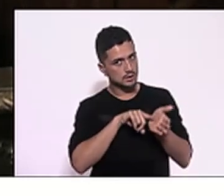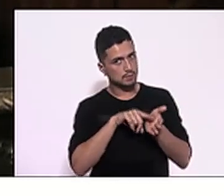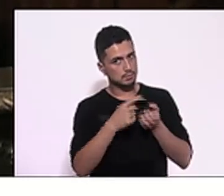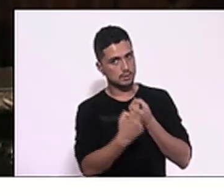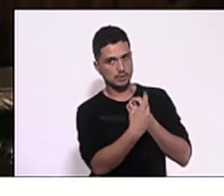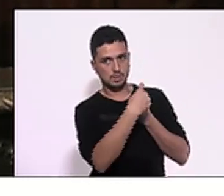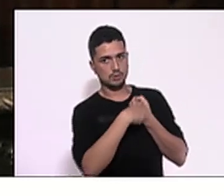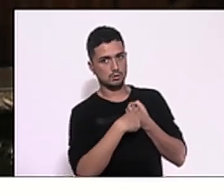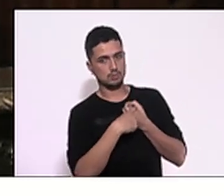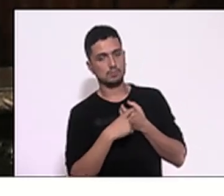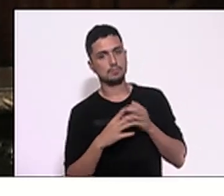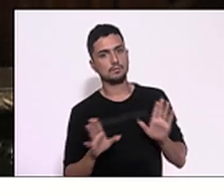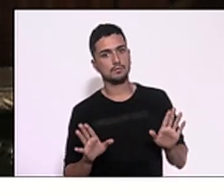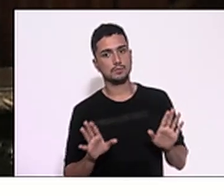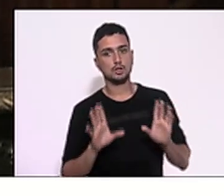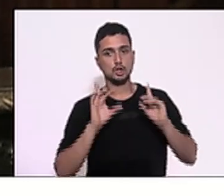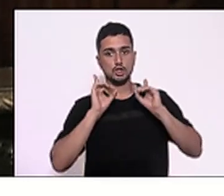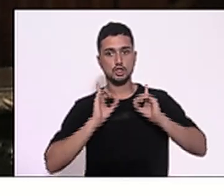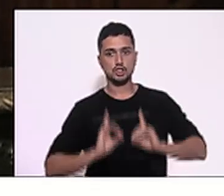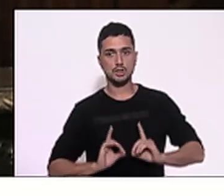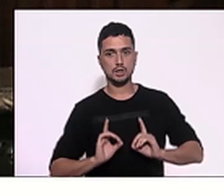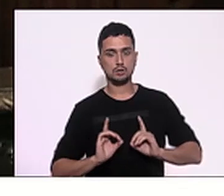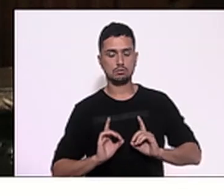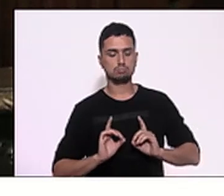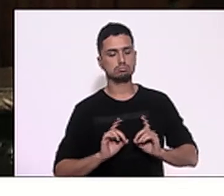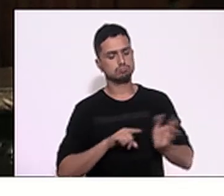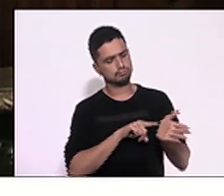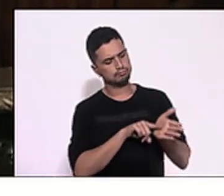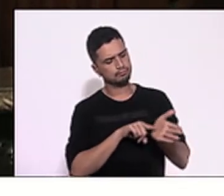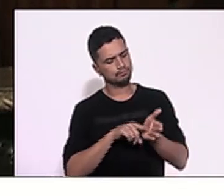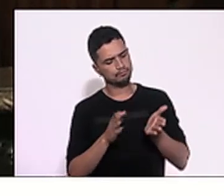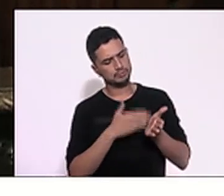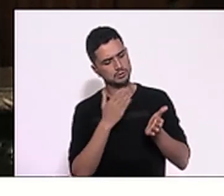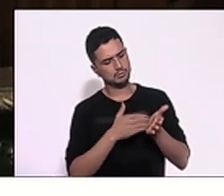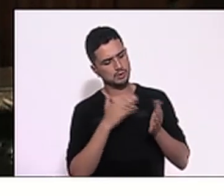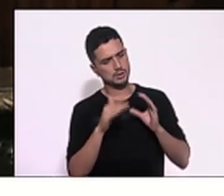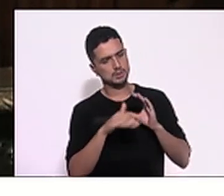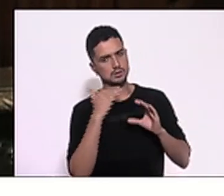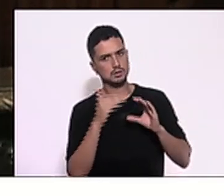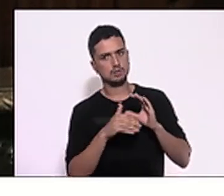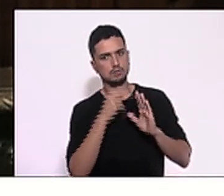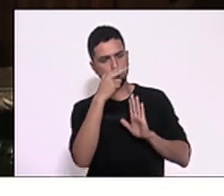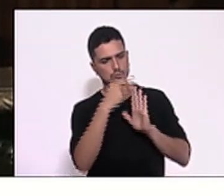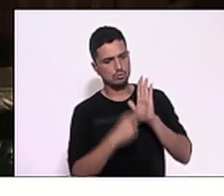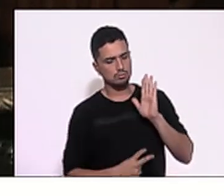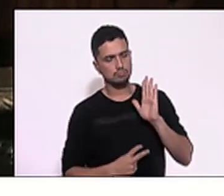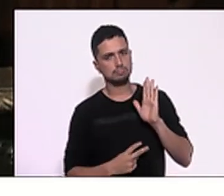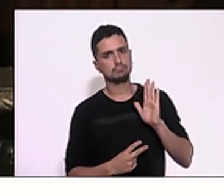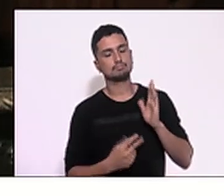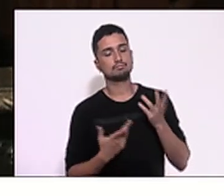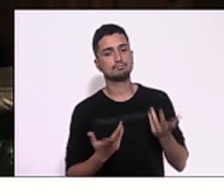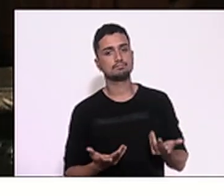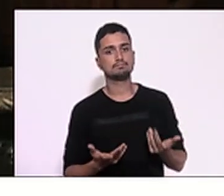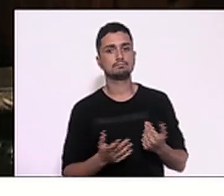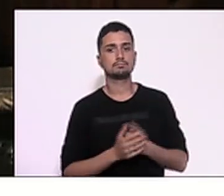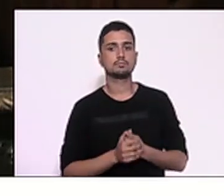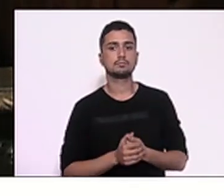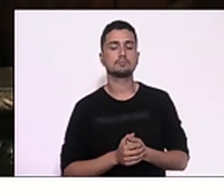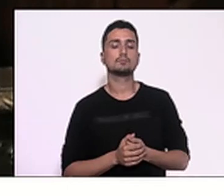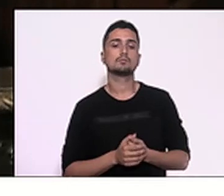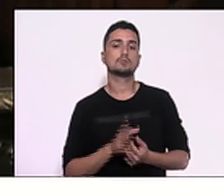eleitoral. A comissão eleitoral examinou o questionamento do perdedor e encaminhou o dossiê